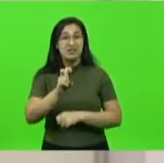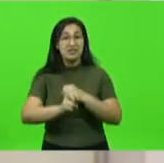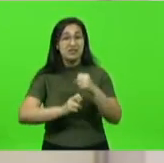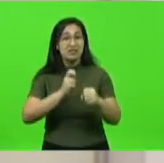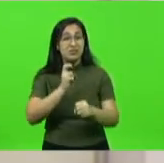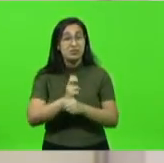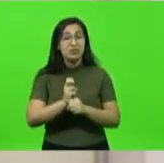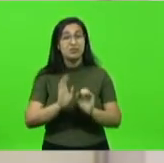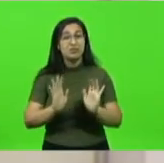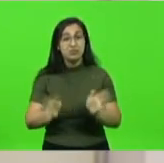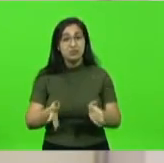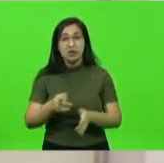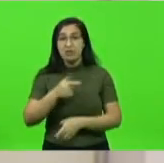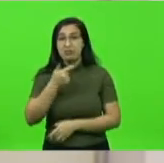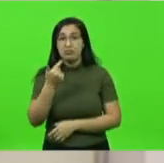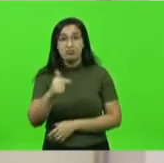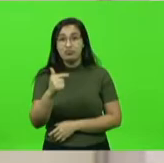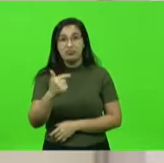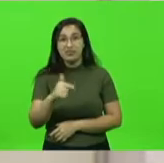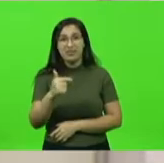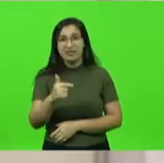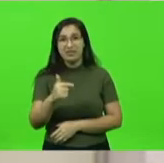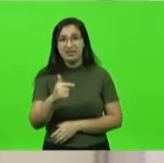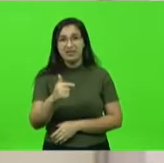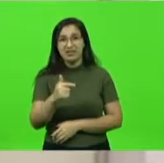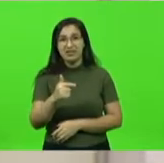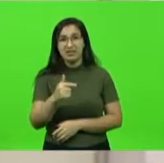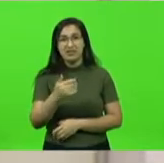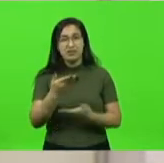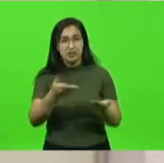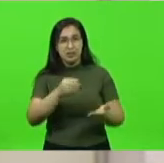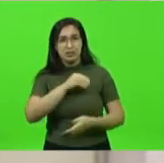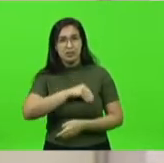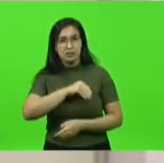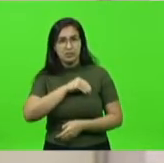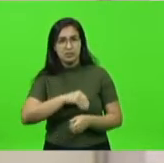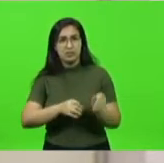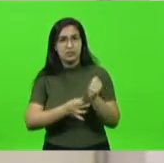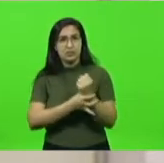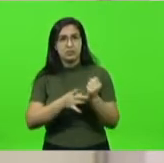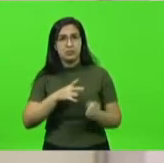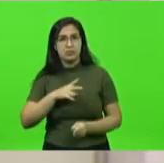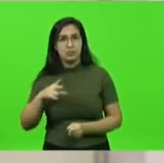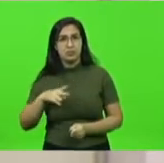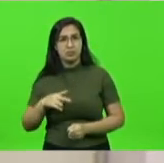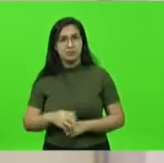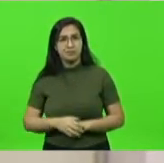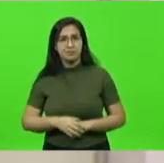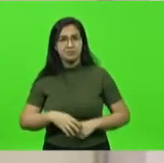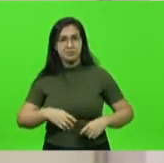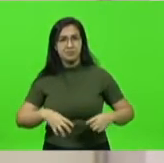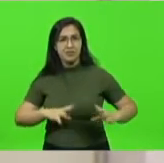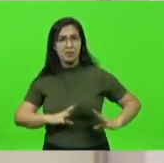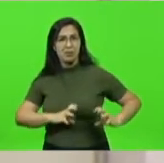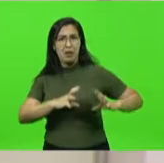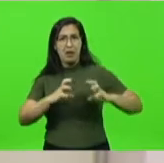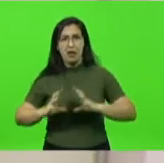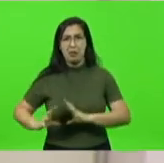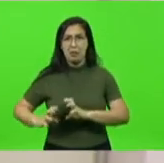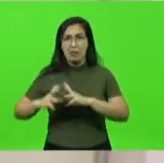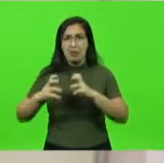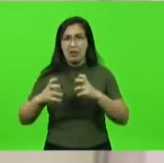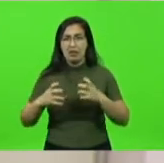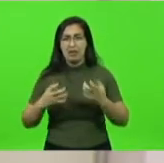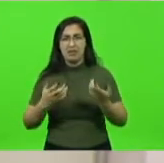era feita para a segurança pública. Esse é o cerne da questão. Não é uma briga de categoria que tem que ser pautada